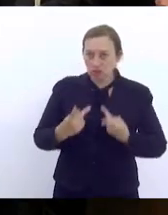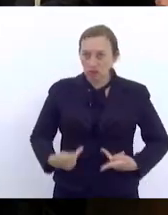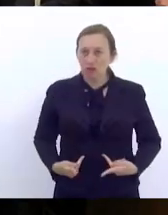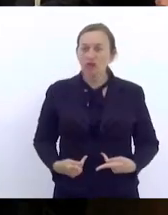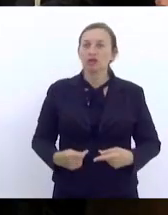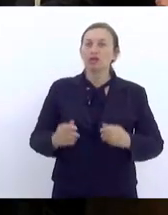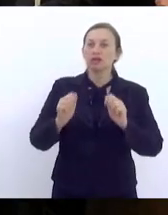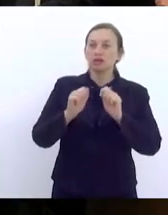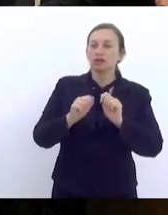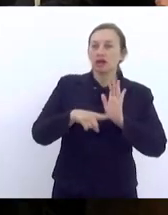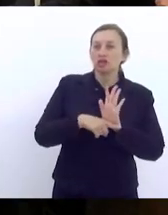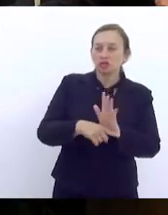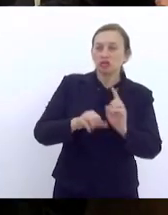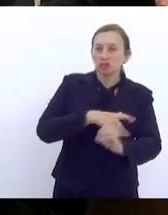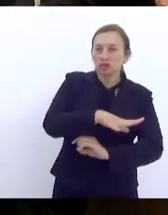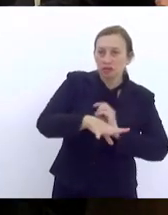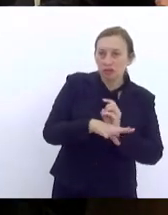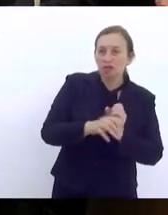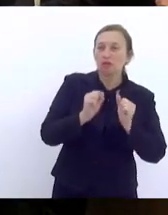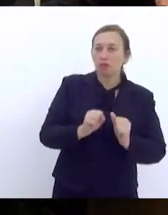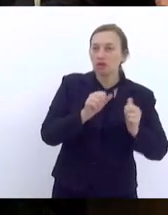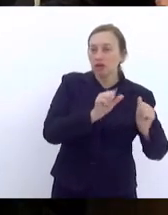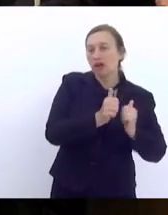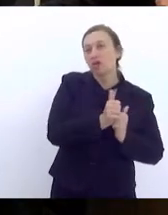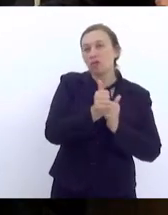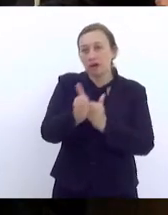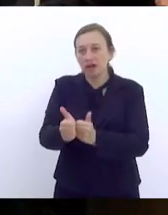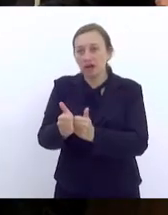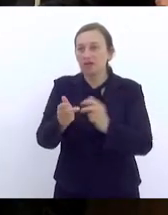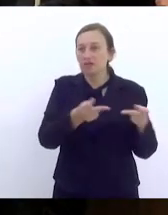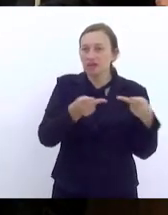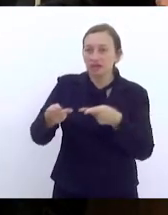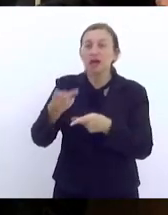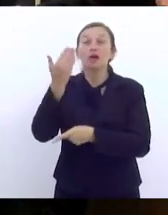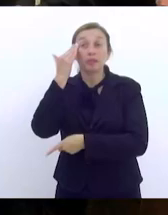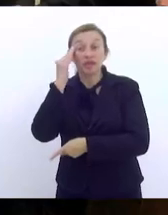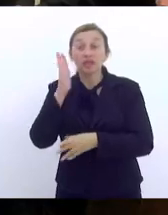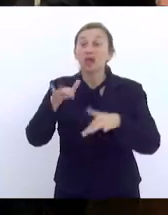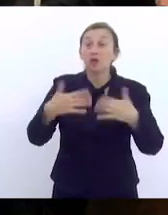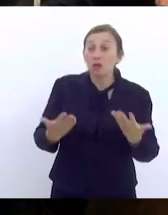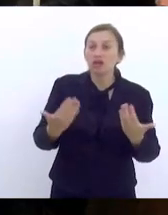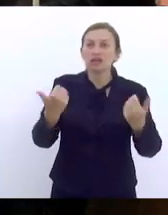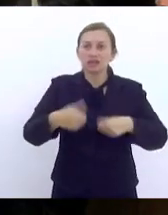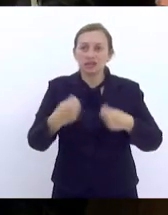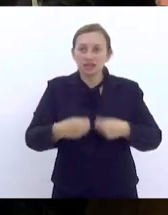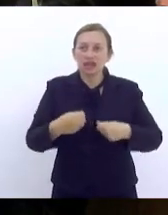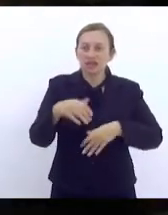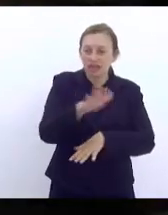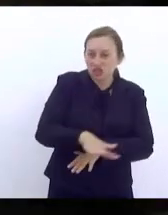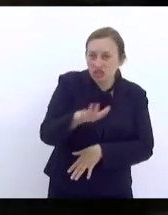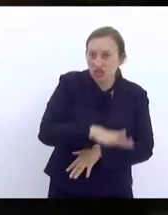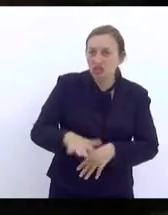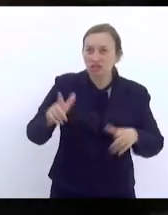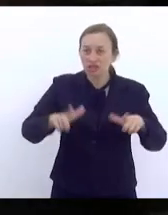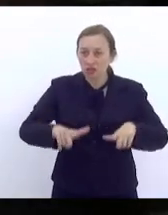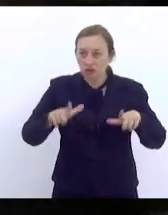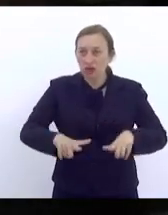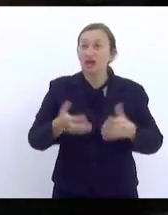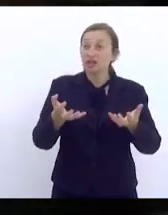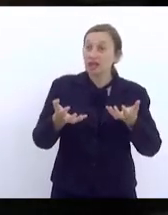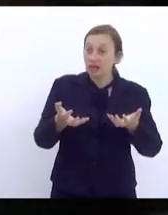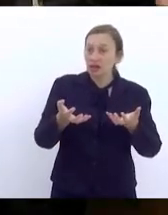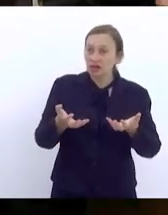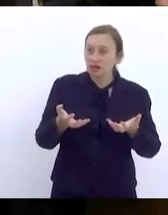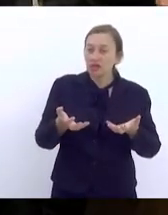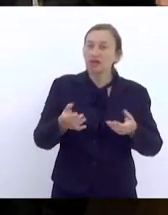social possa acompanhar essa nossa visita para entender qual são a demanda das crianças que aí seja a gente quer uma coisa que